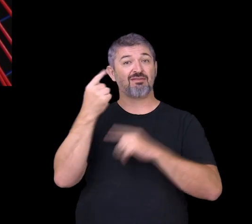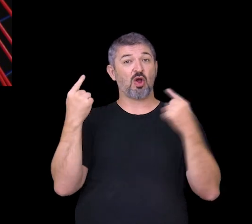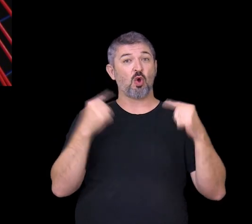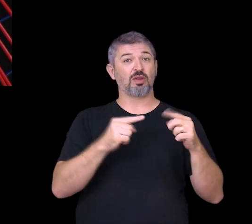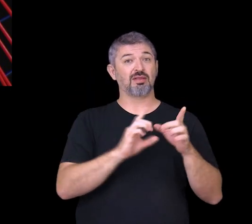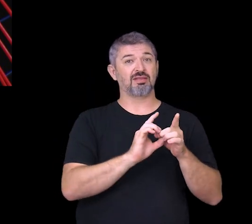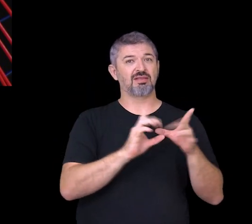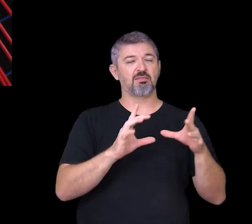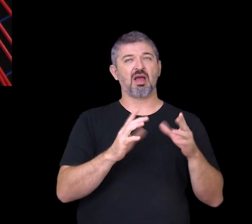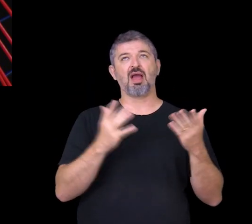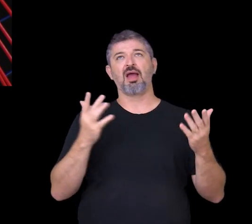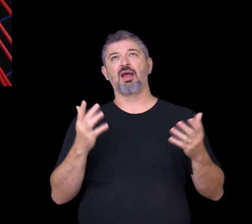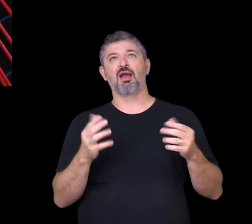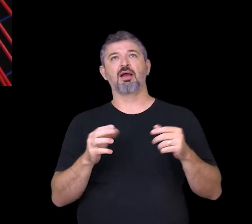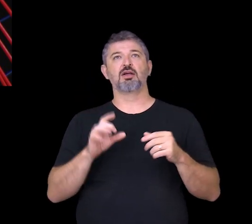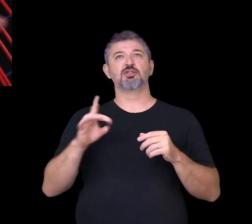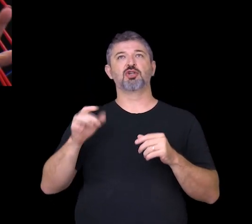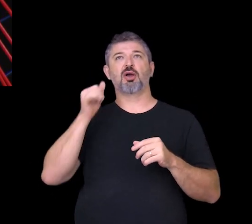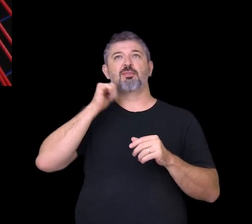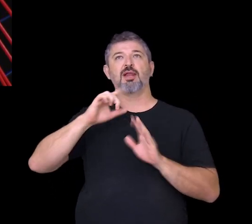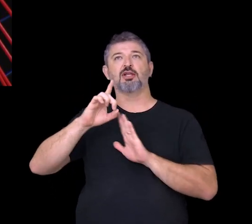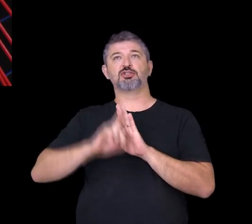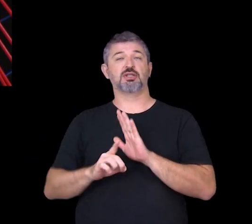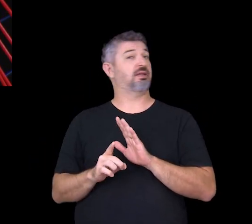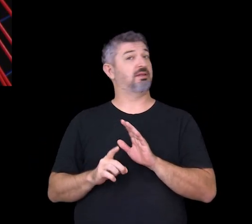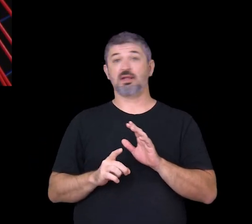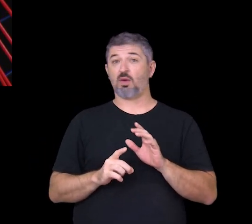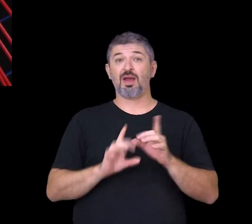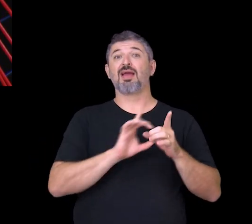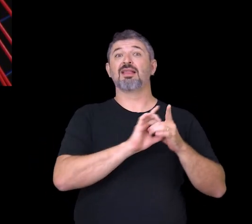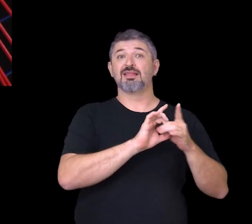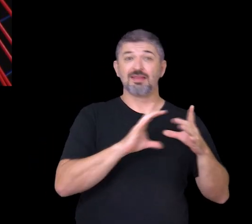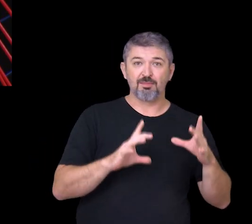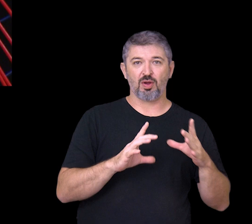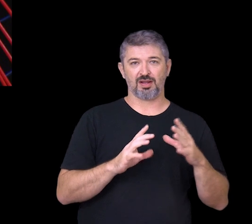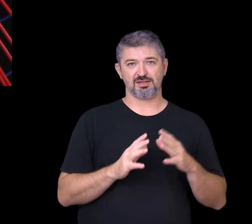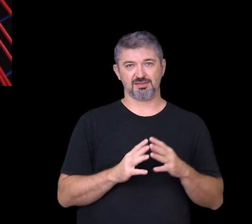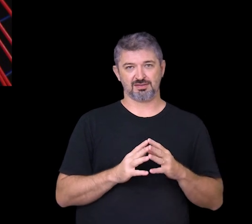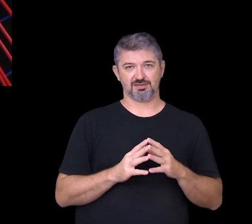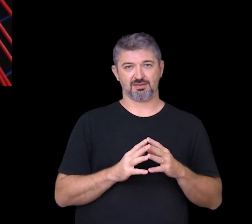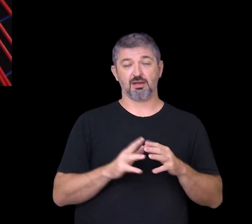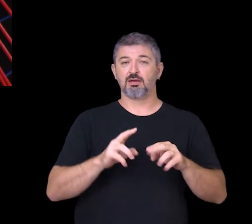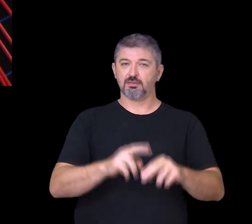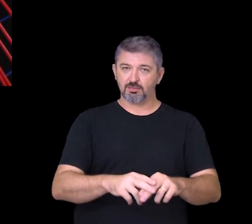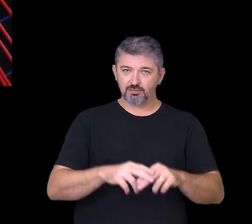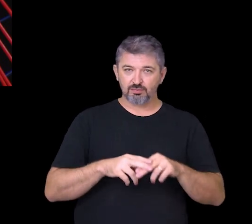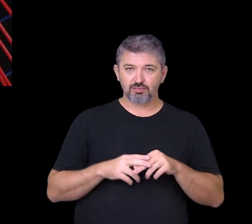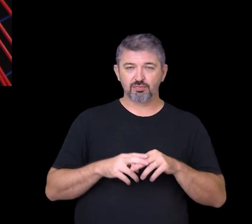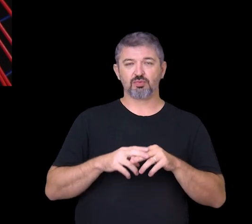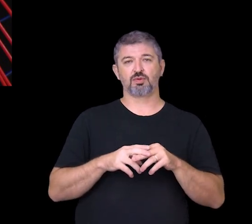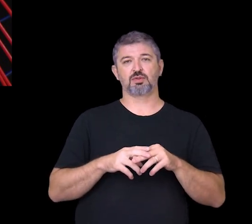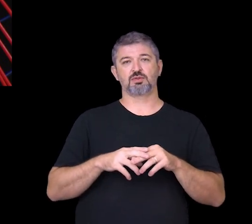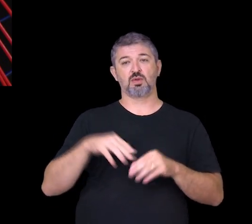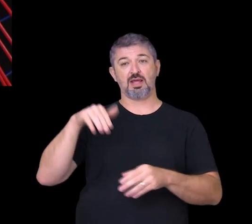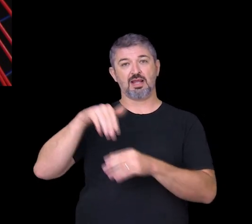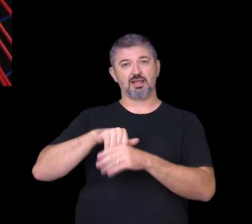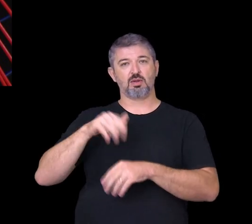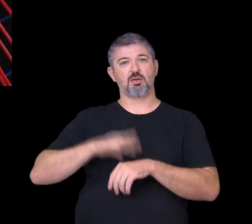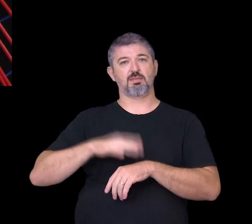contra a democracia. Não está na pasta do direito da mulher, é da democracia, né? Por isso,